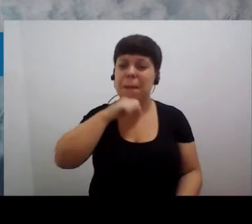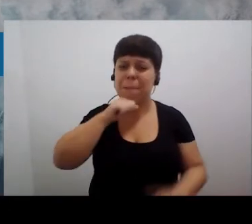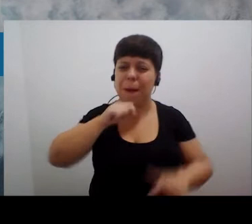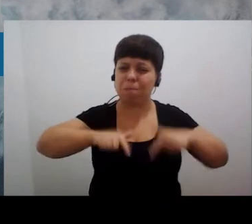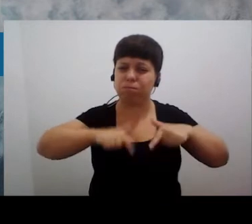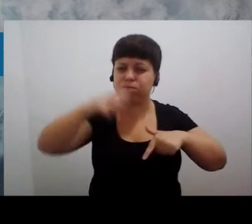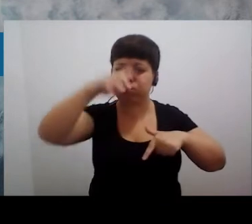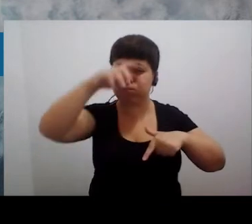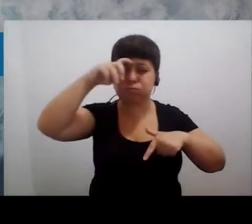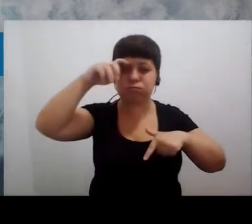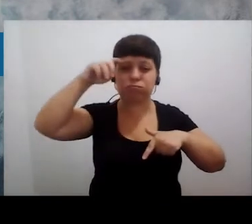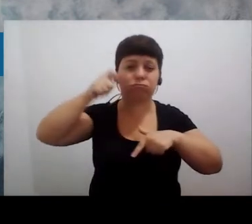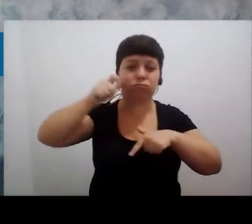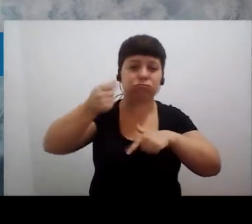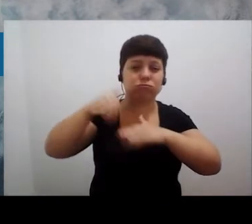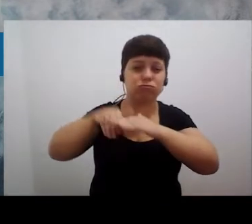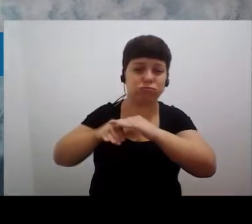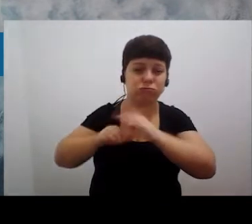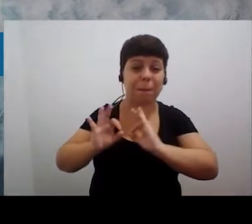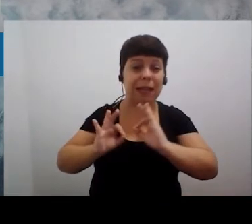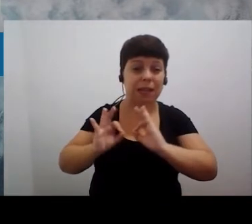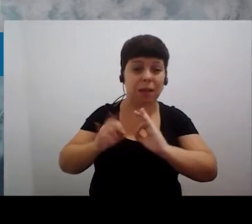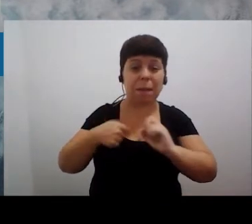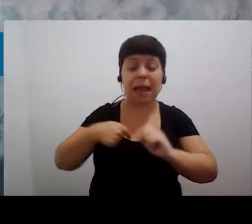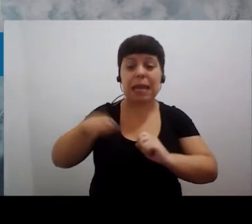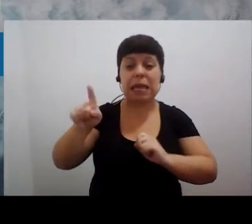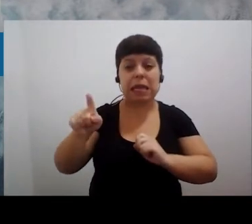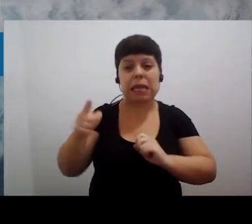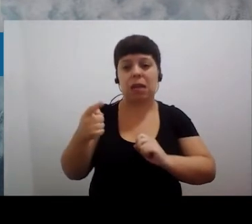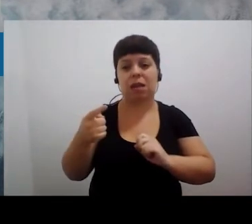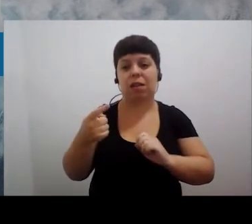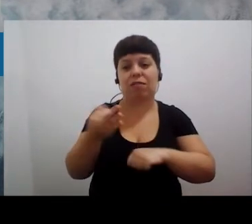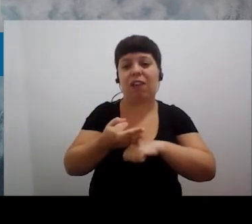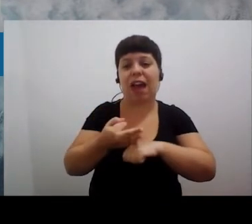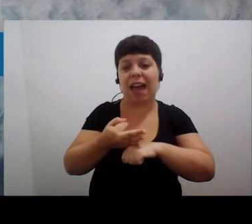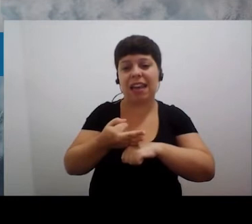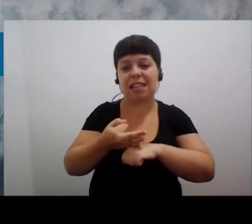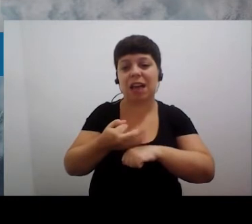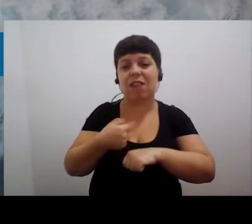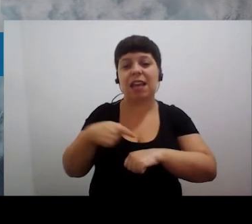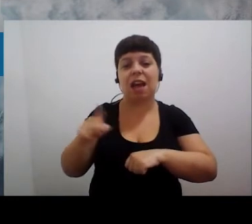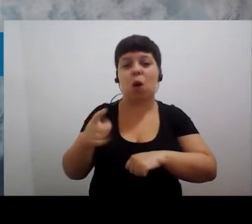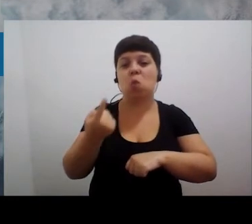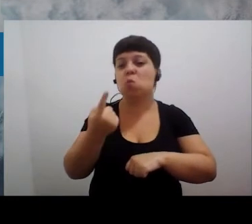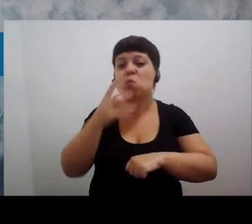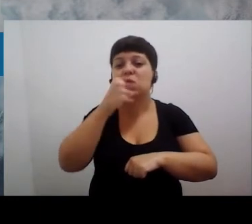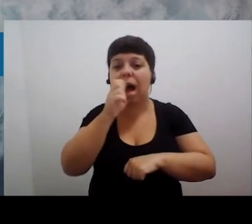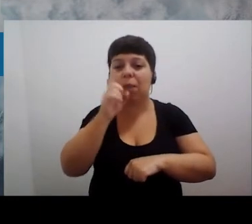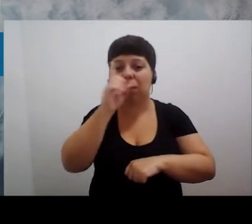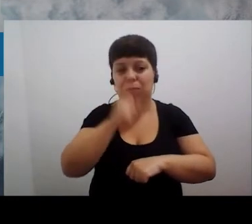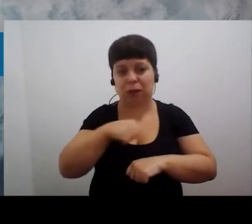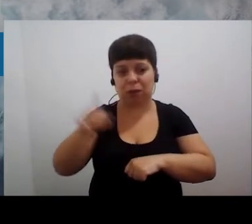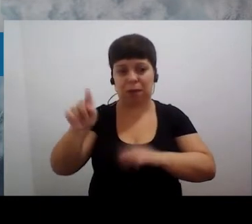mãe trabalhar para caramba para conseguir ter um dinheiro para a gente se planejar para em um fim de semana das férias a gente conseguir ir para a